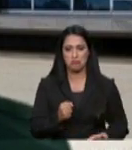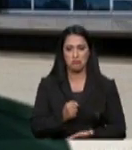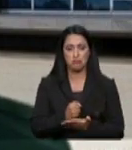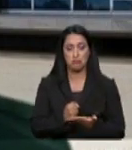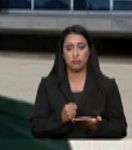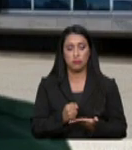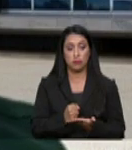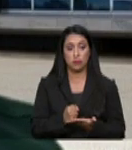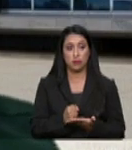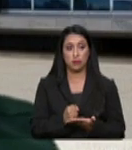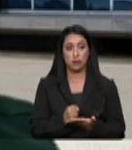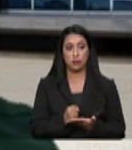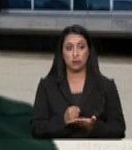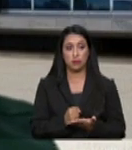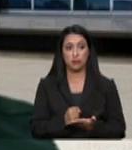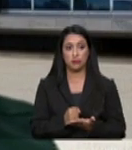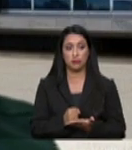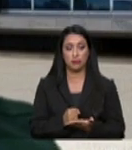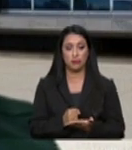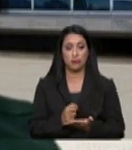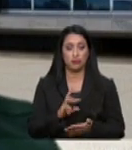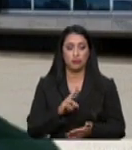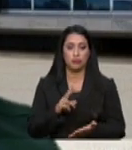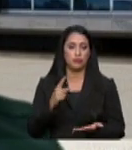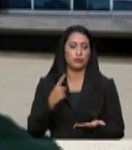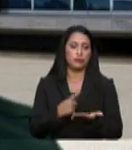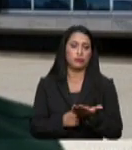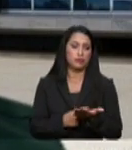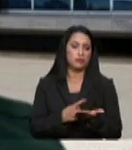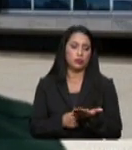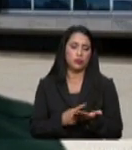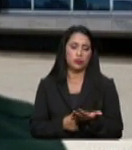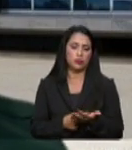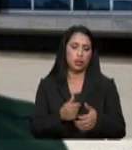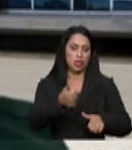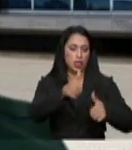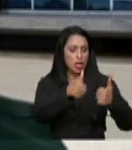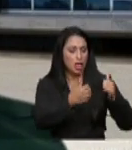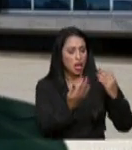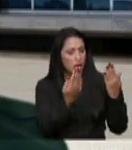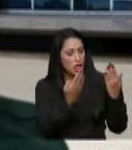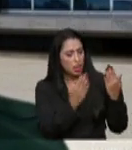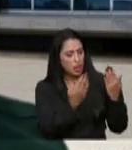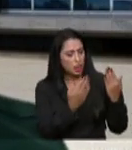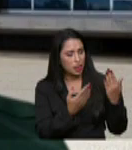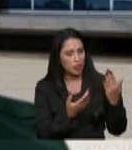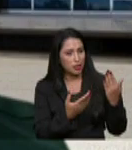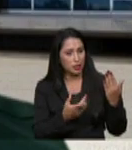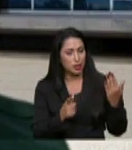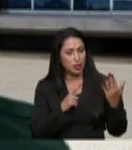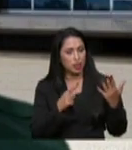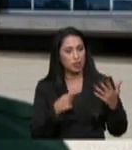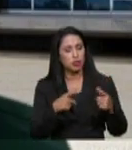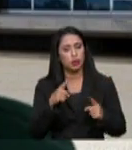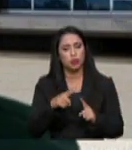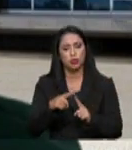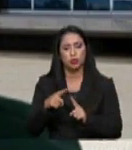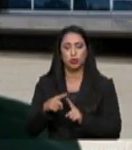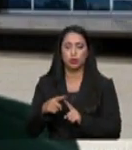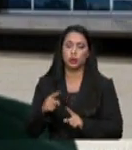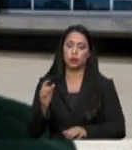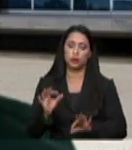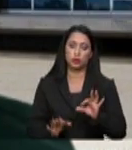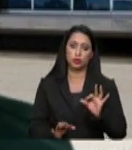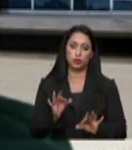mas sem me comprometer o ponto de vista da análise dos elementos de tipo